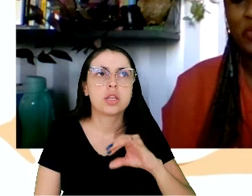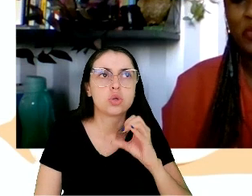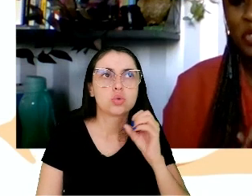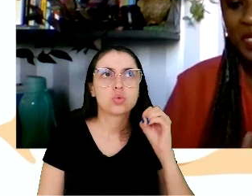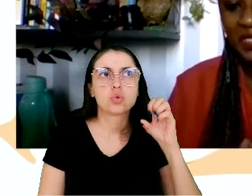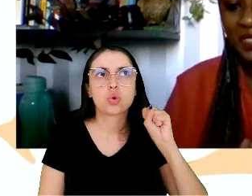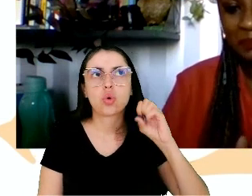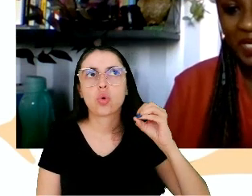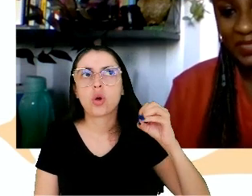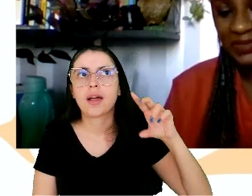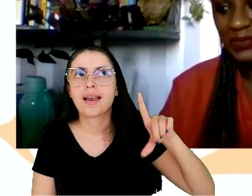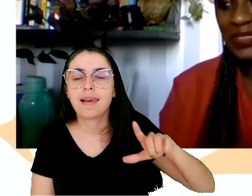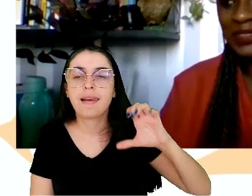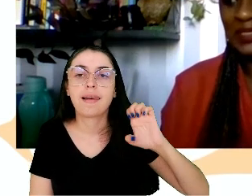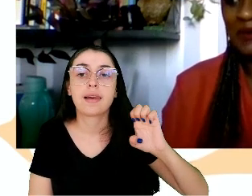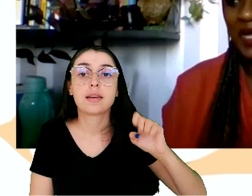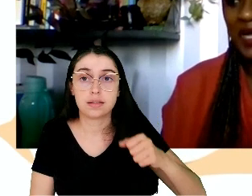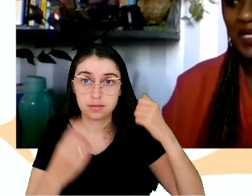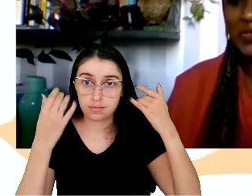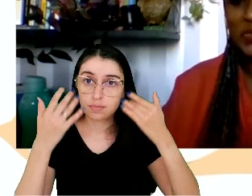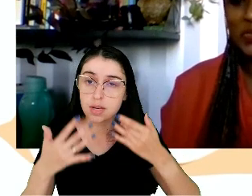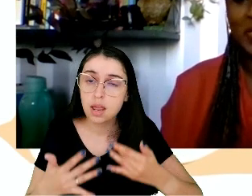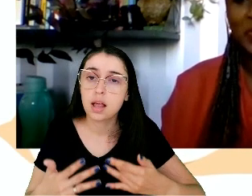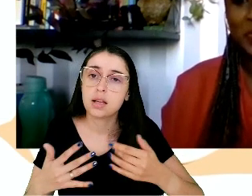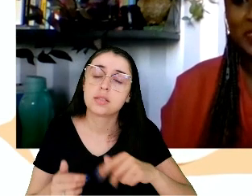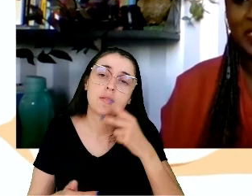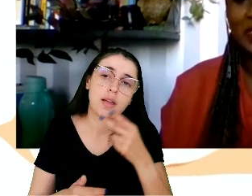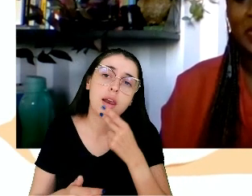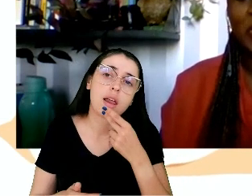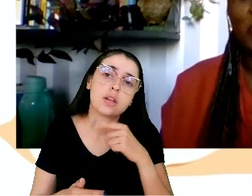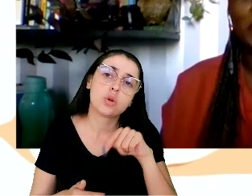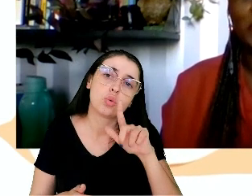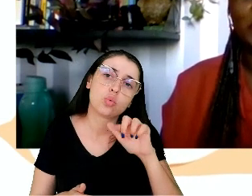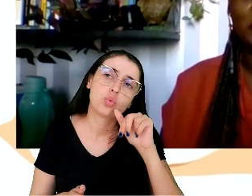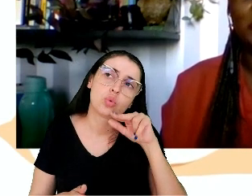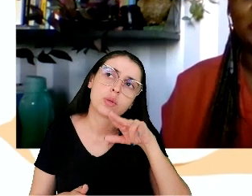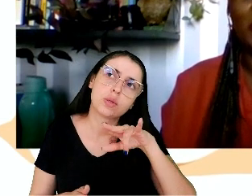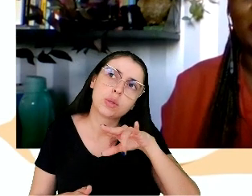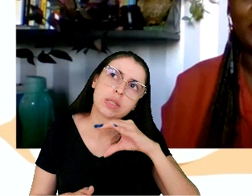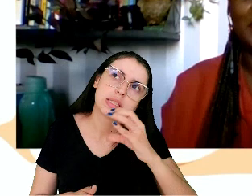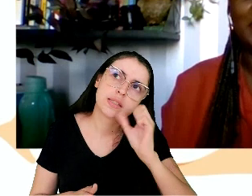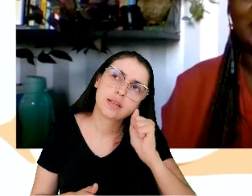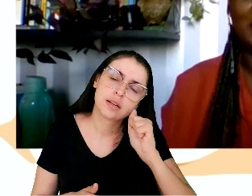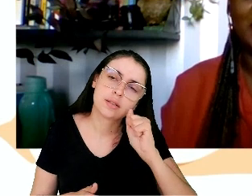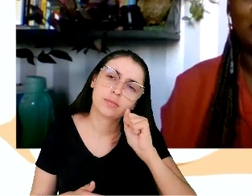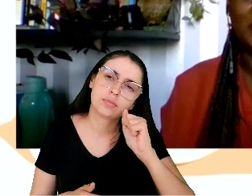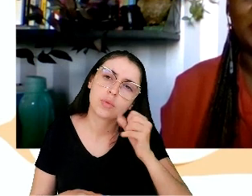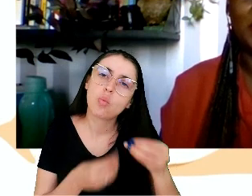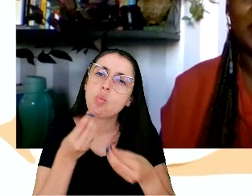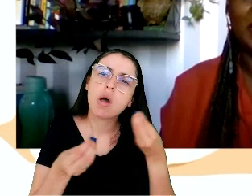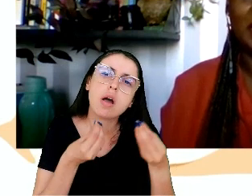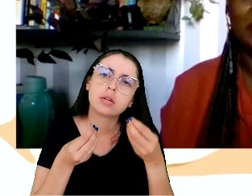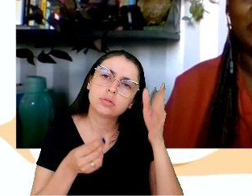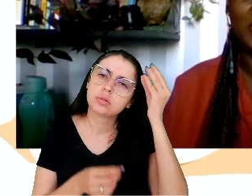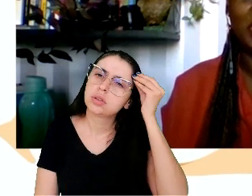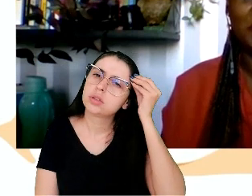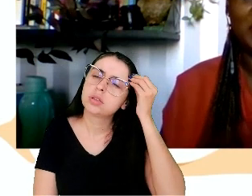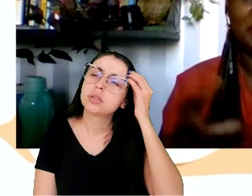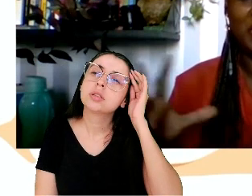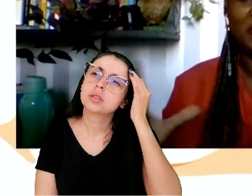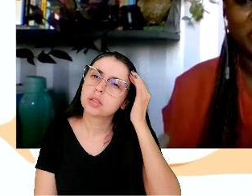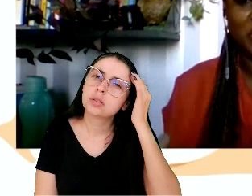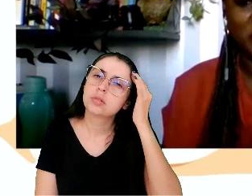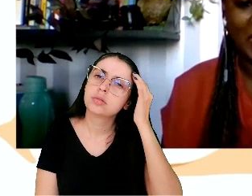mas que foi muito bem expresso na fala da doutora Lúcia, quando nós entendemos que